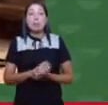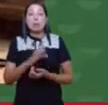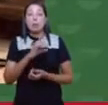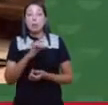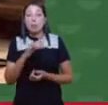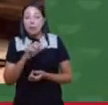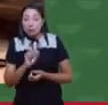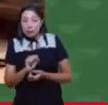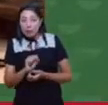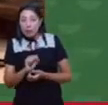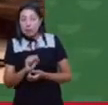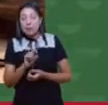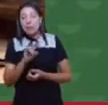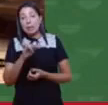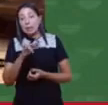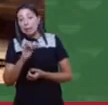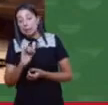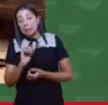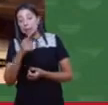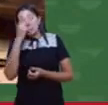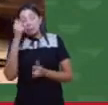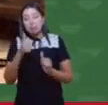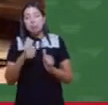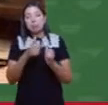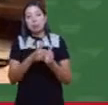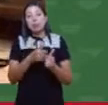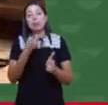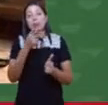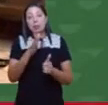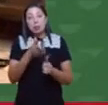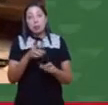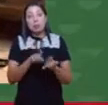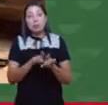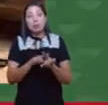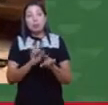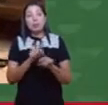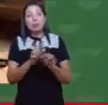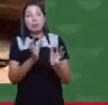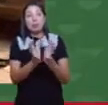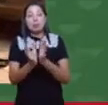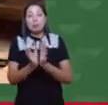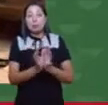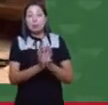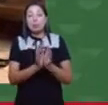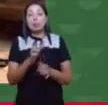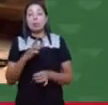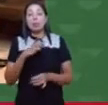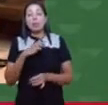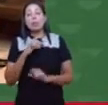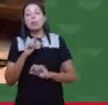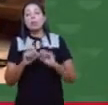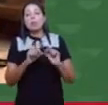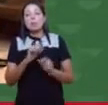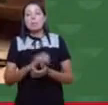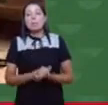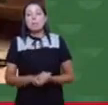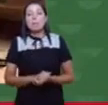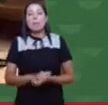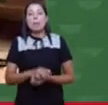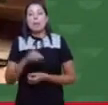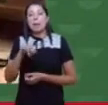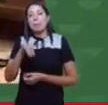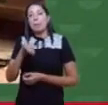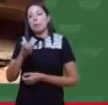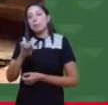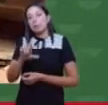Bongás, deputado Arlindo e todos que nos acompanham, até falei isso na comissão, eu diria como o Manuel